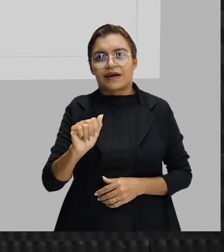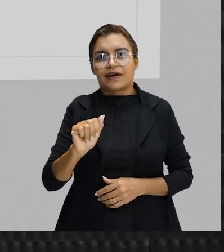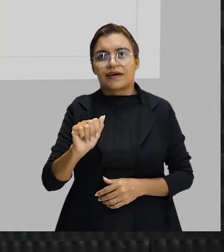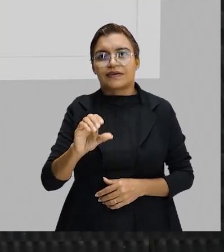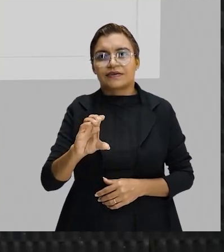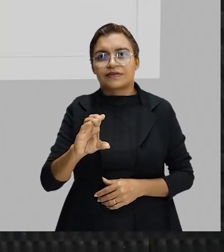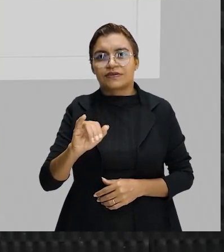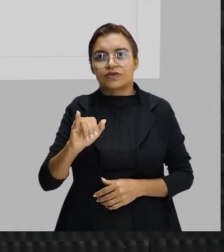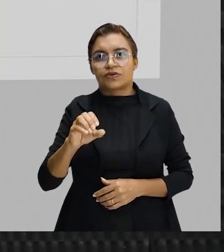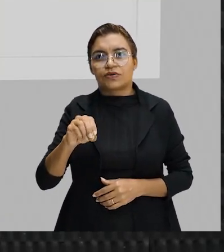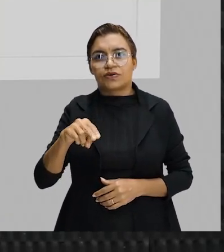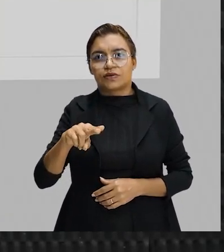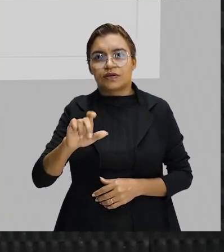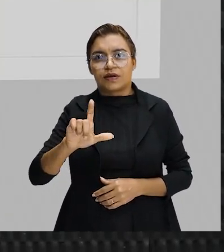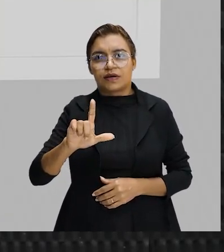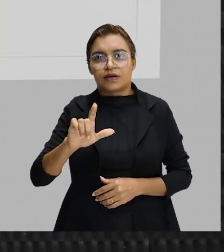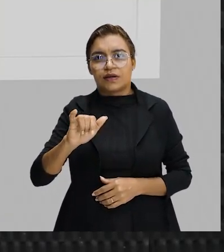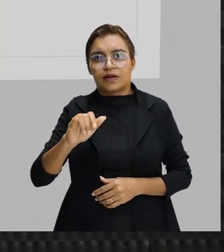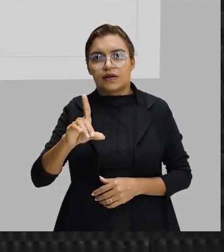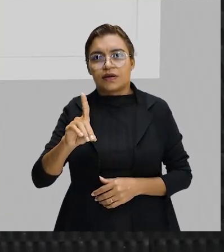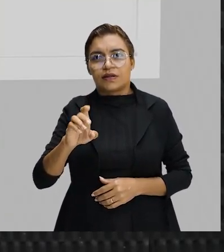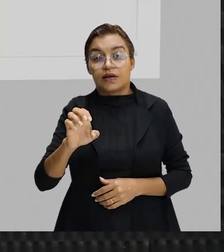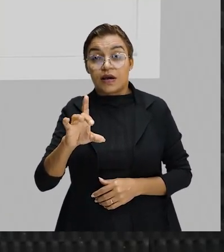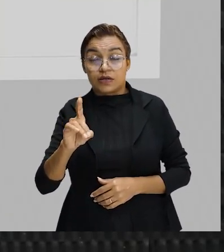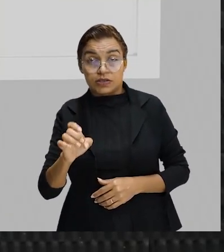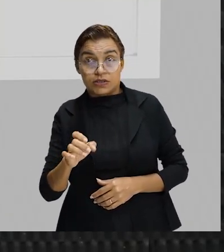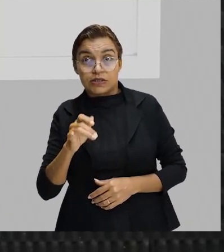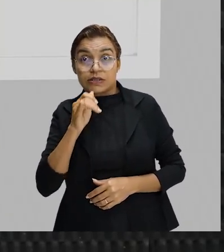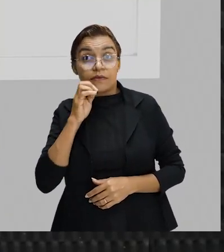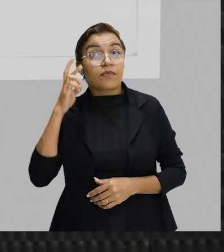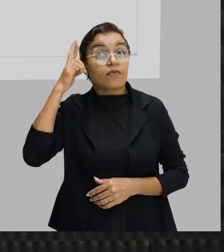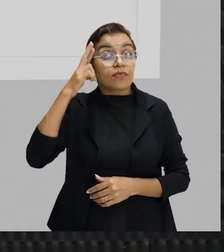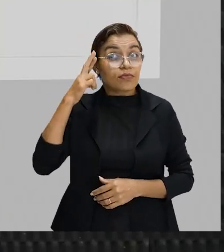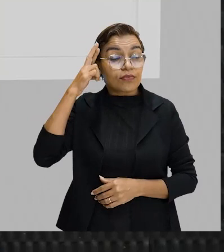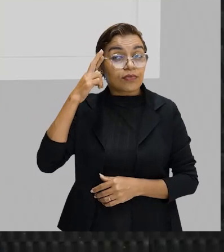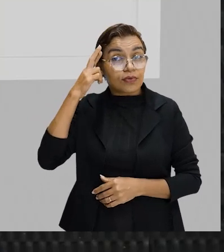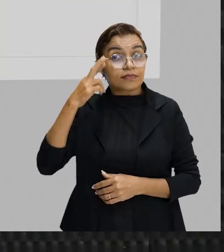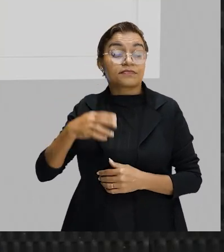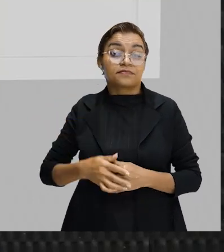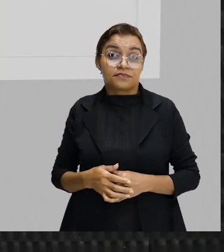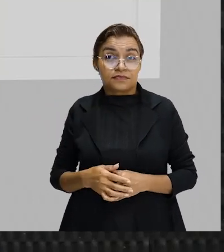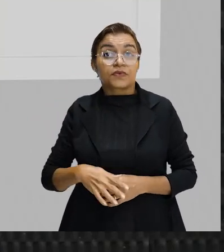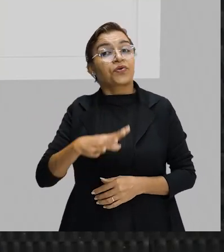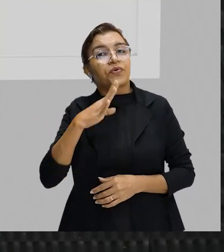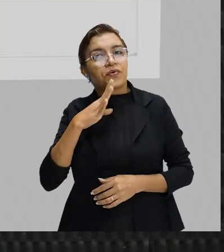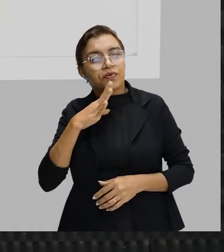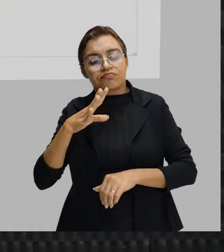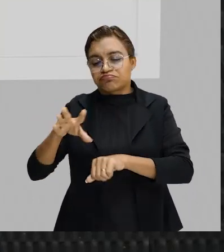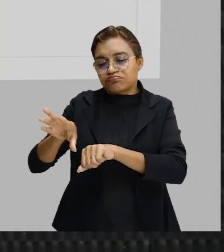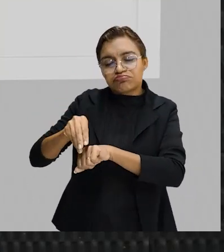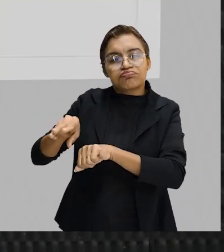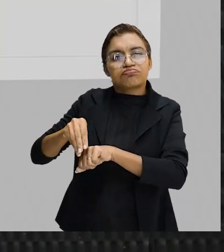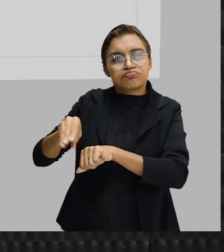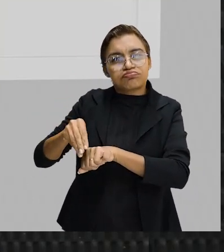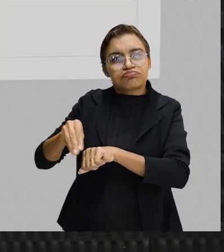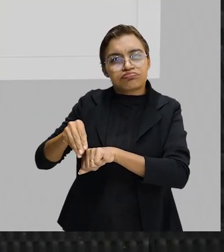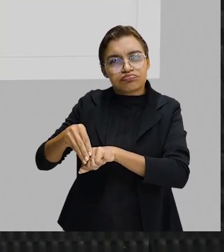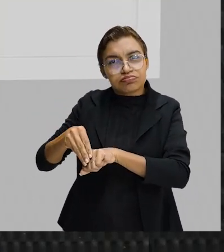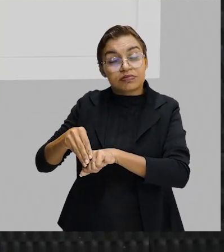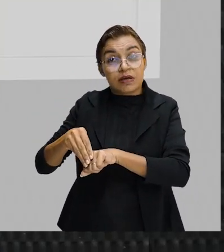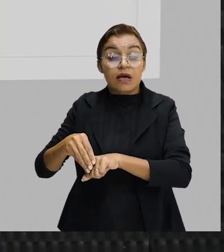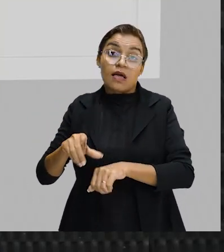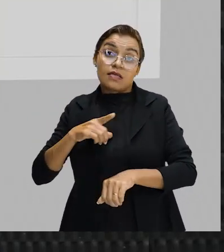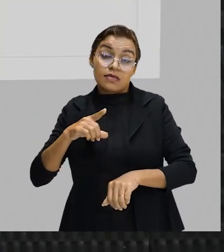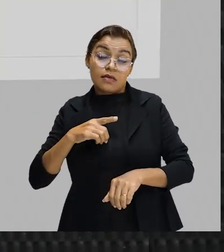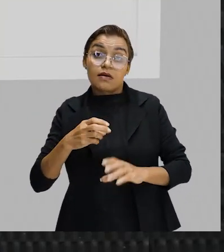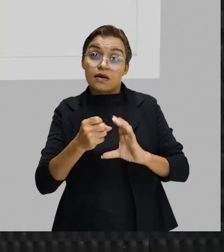o discurso do logos, o discurso da racionalidade, o discurso do conhecimento mais apurado. Aí vem aquelas